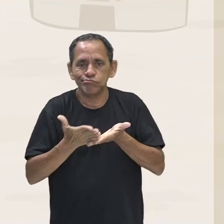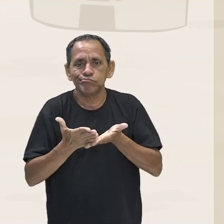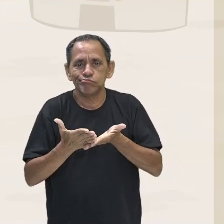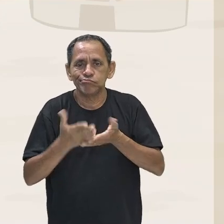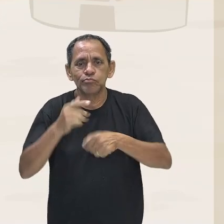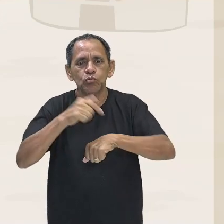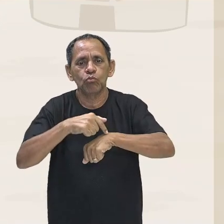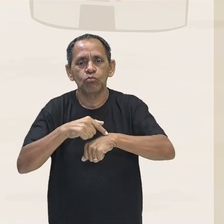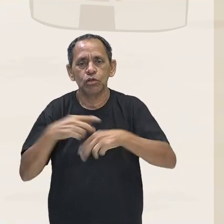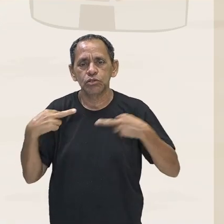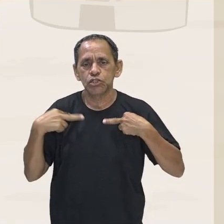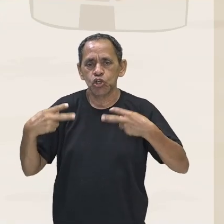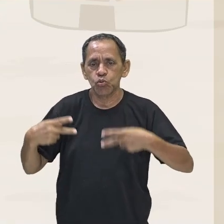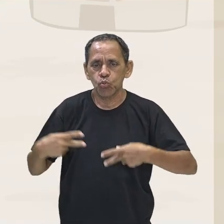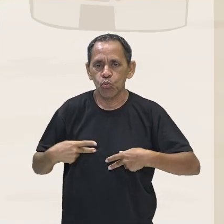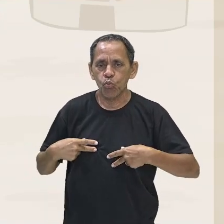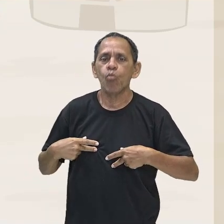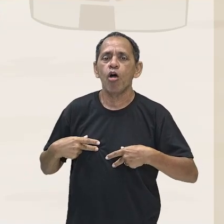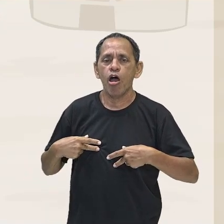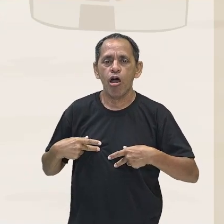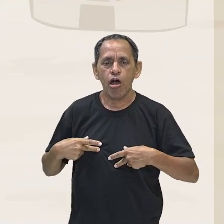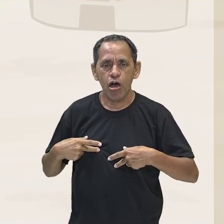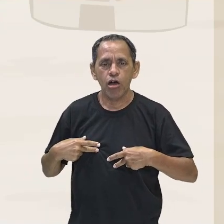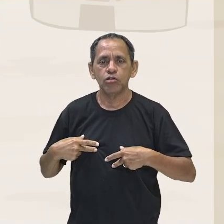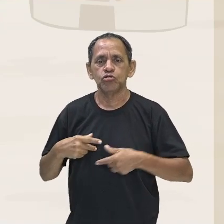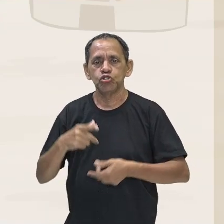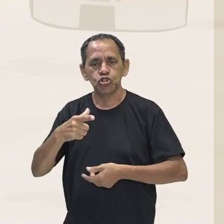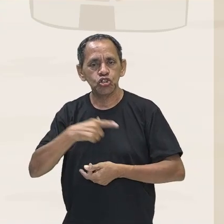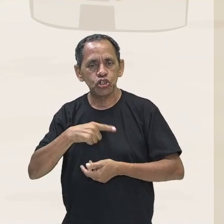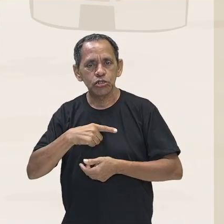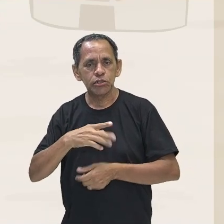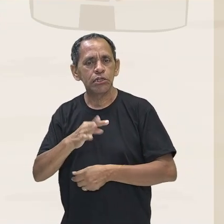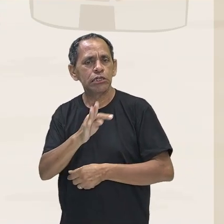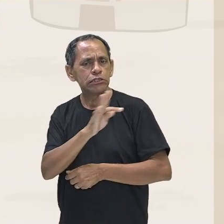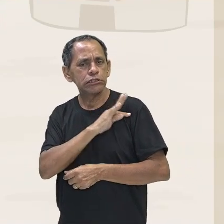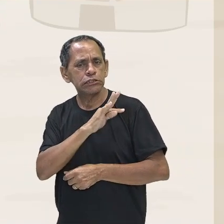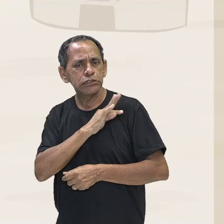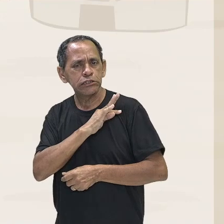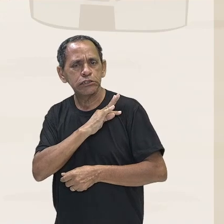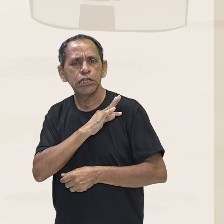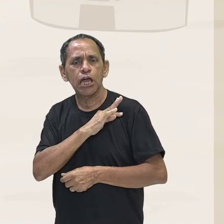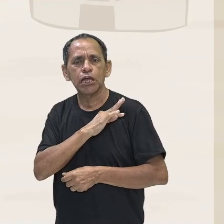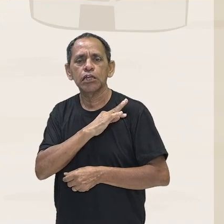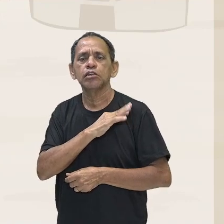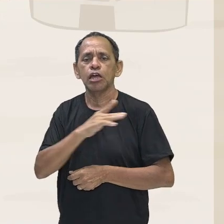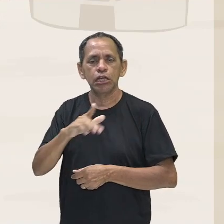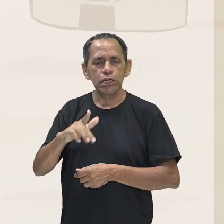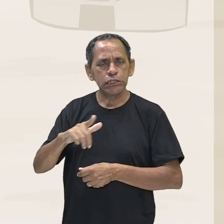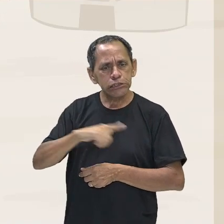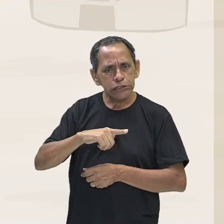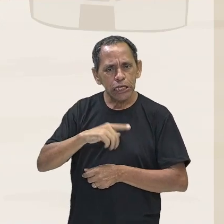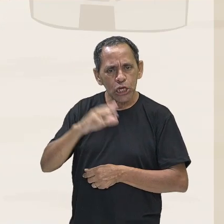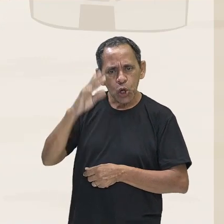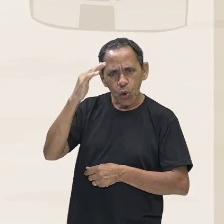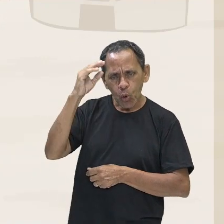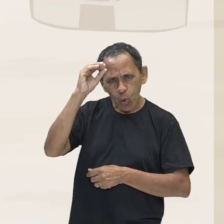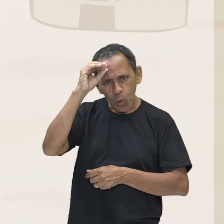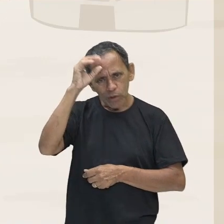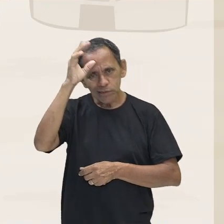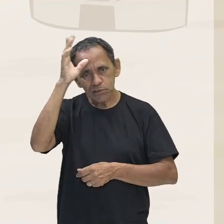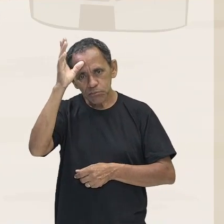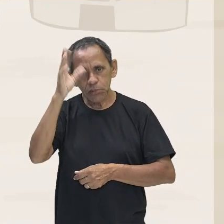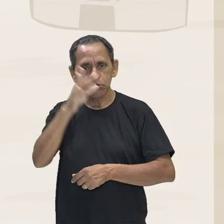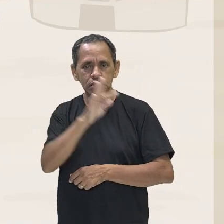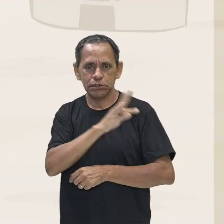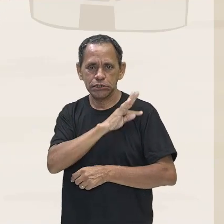que os seres humanos adquirem as técnicas agropastorais ou pastoreiras. O que